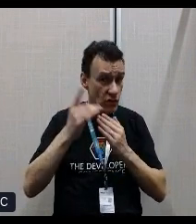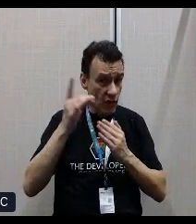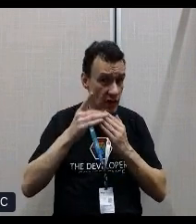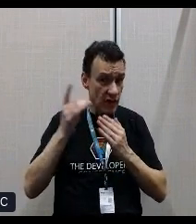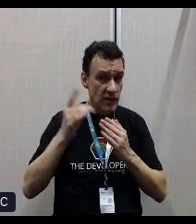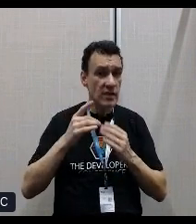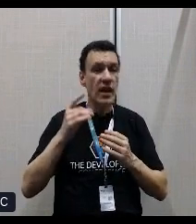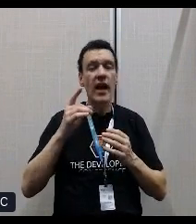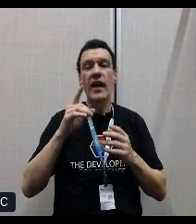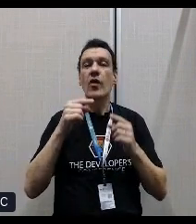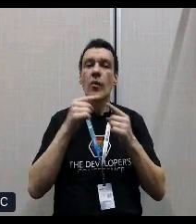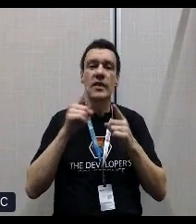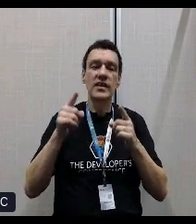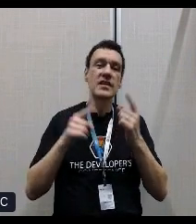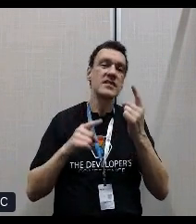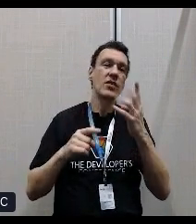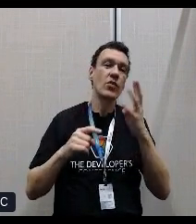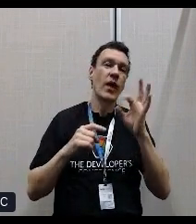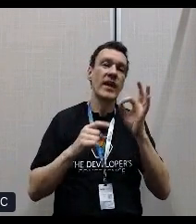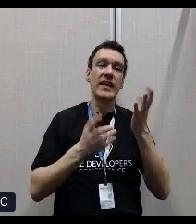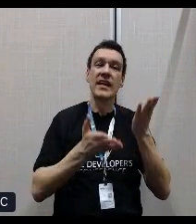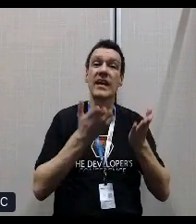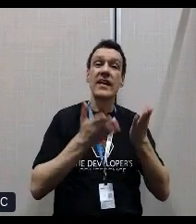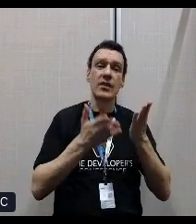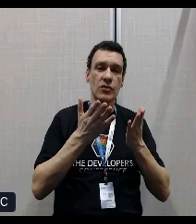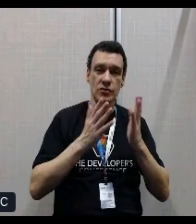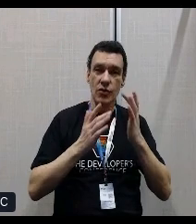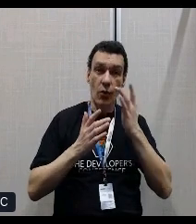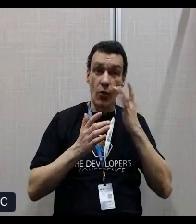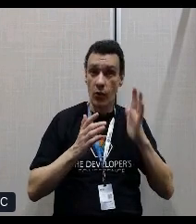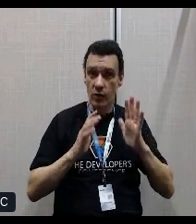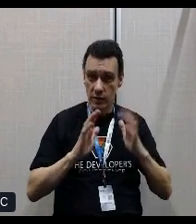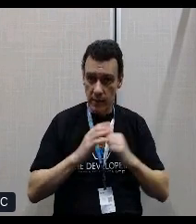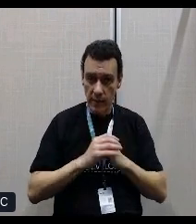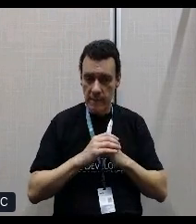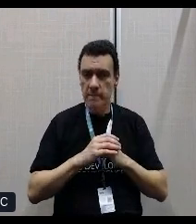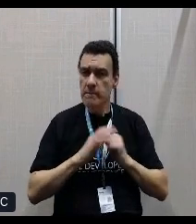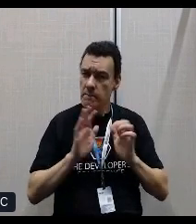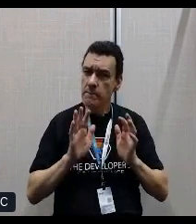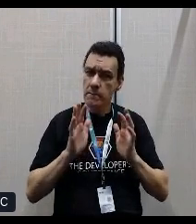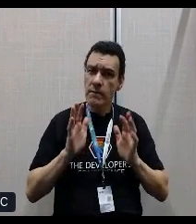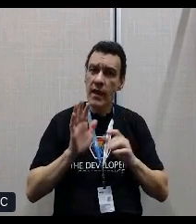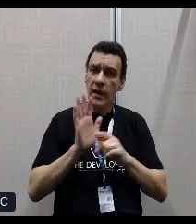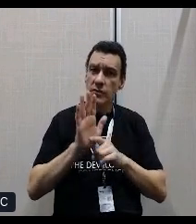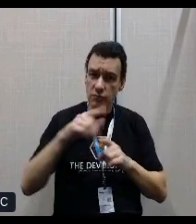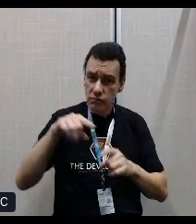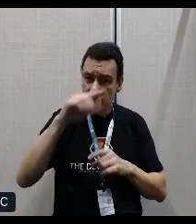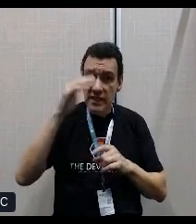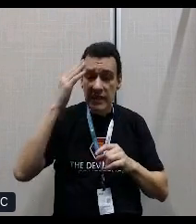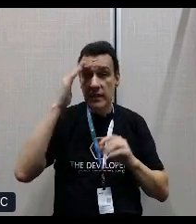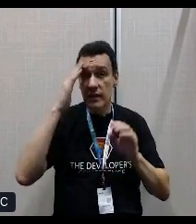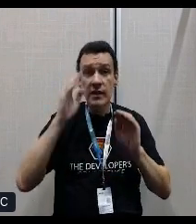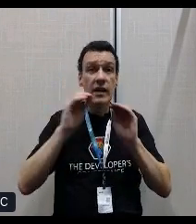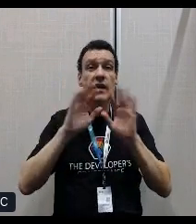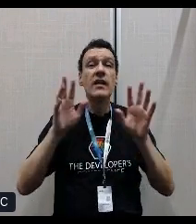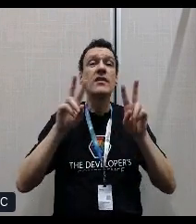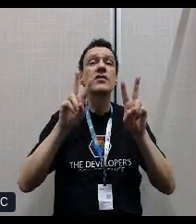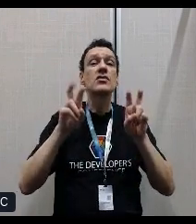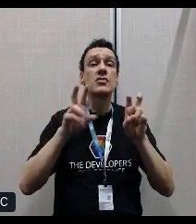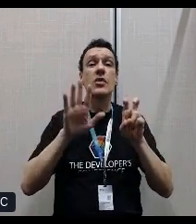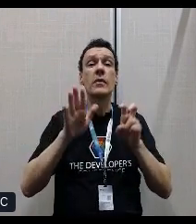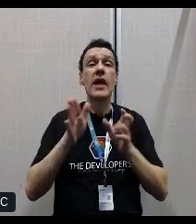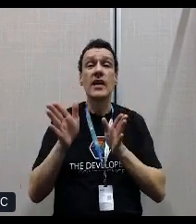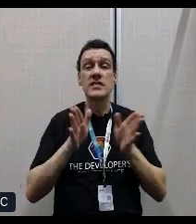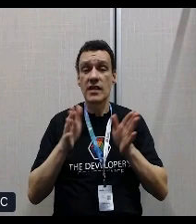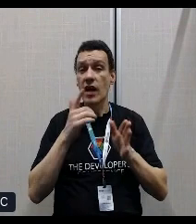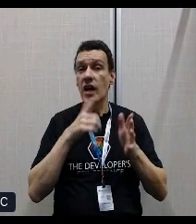de ouro. Essa é só uma ideia para a gente equiparar qual que é a potência do mercado de acessibilidade no dia a dia.